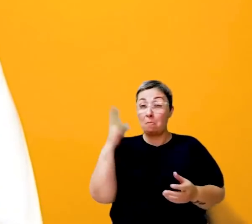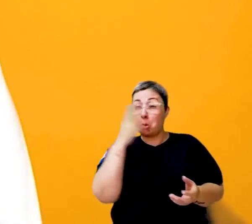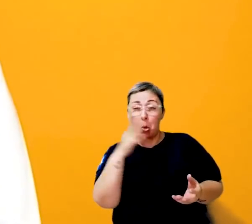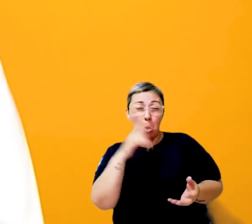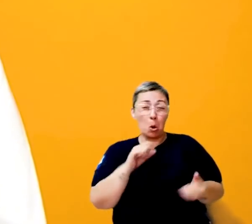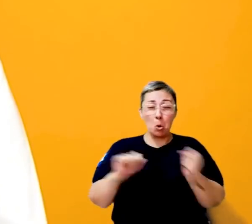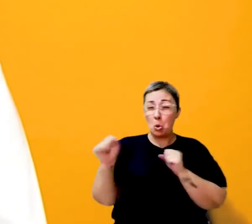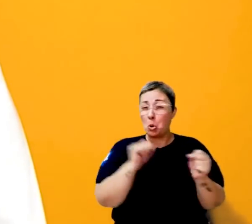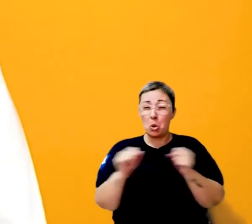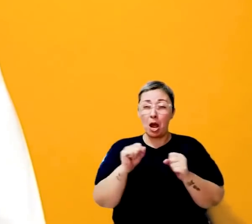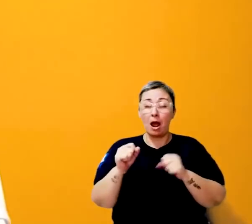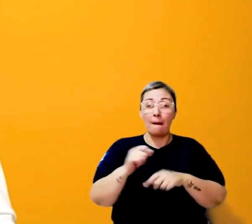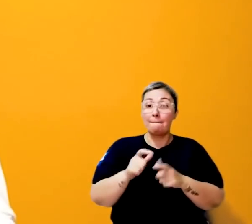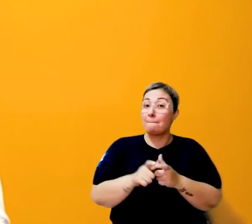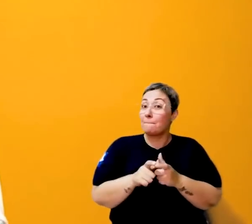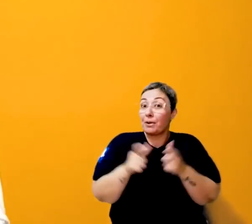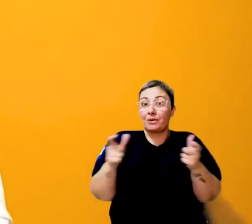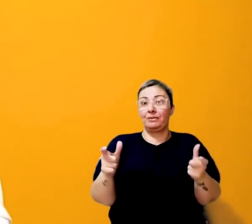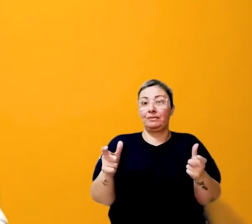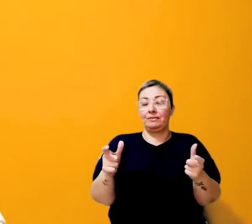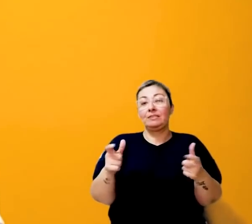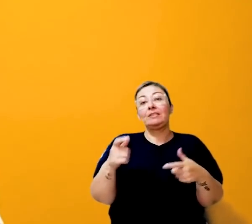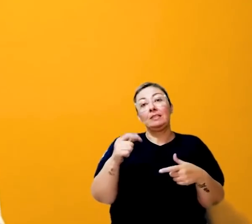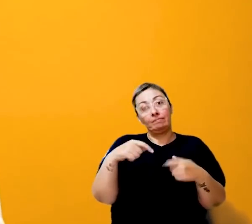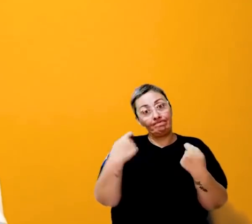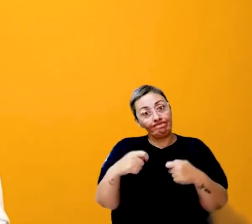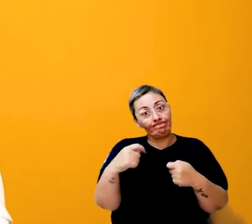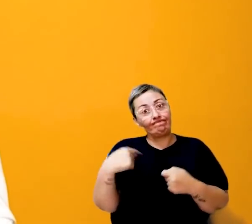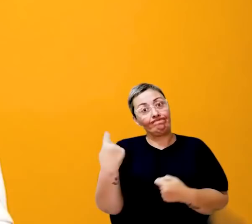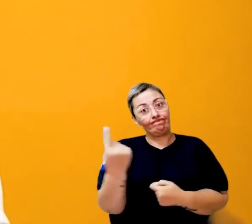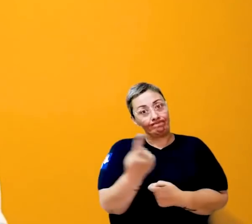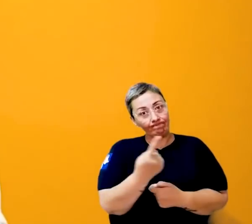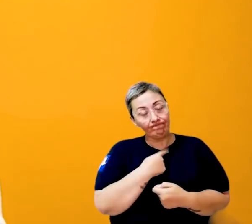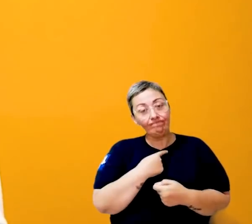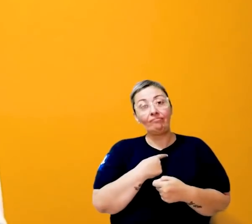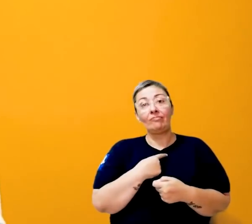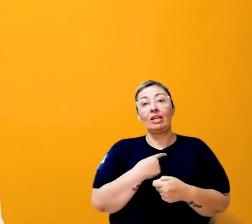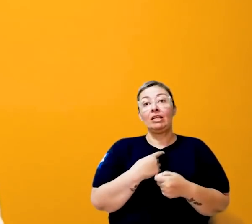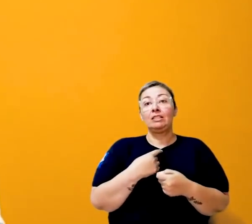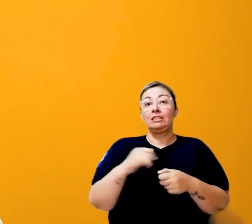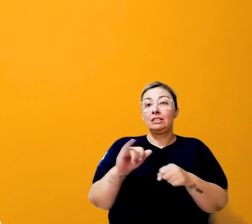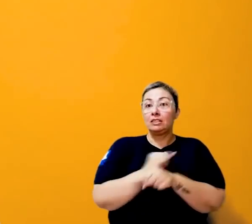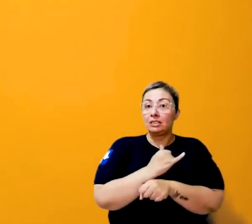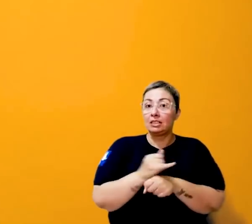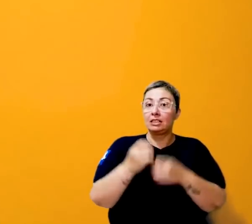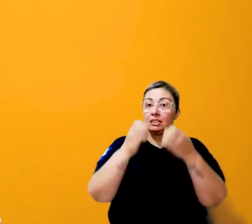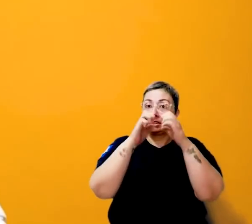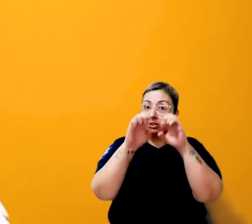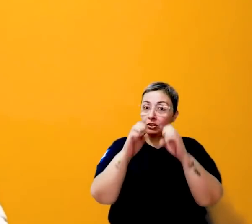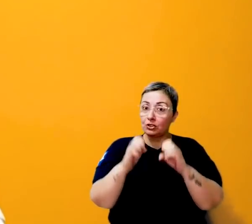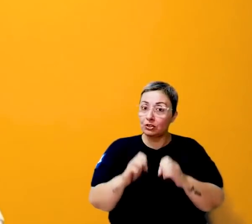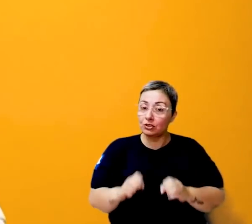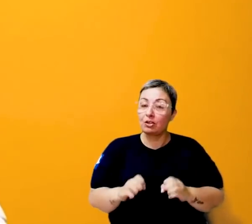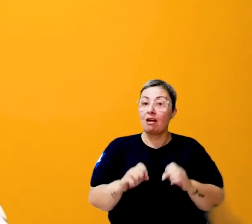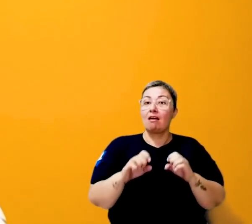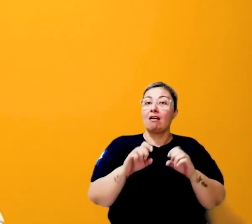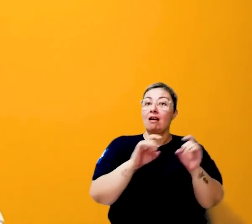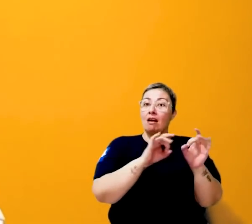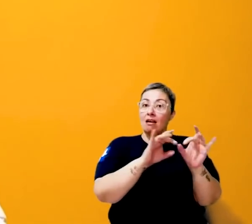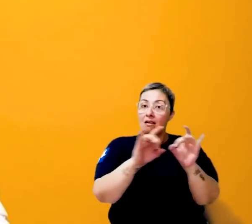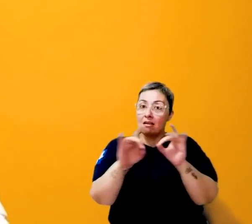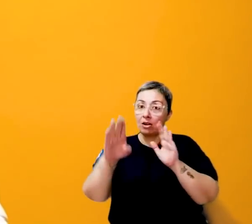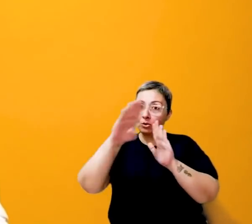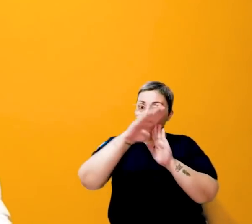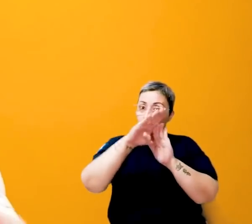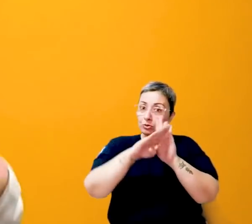elas tendem a aumentar. Então nós precisamos estruturar a rotina dessa criança, mostrar para